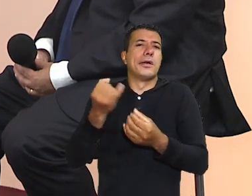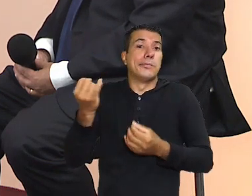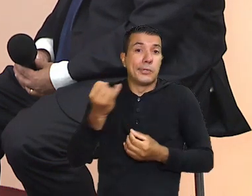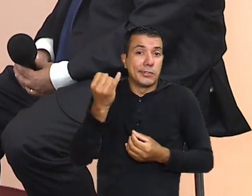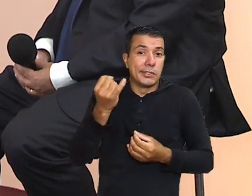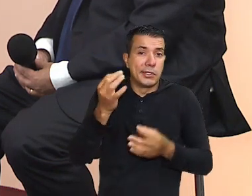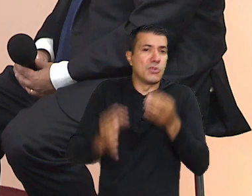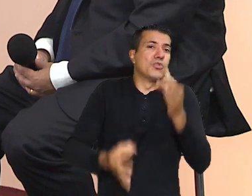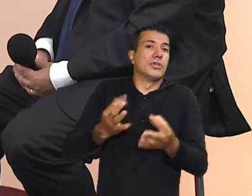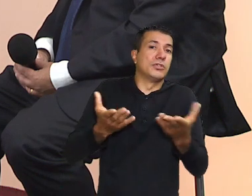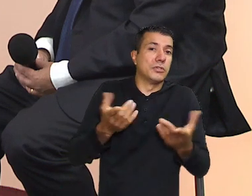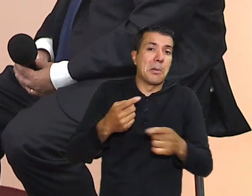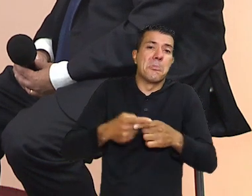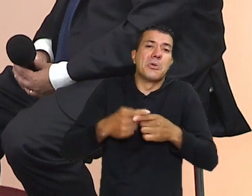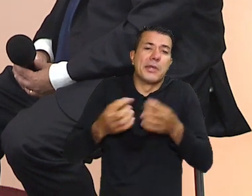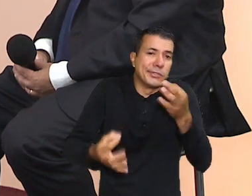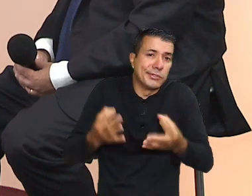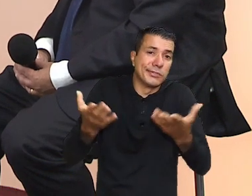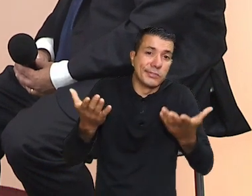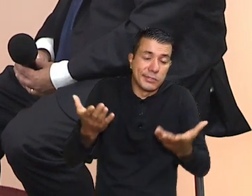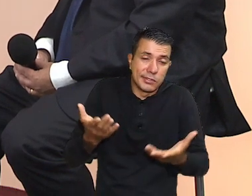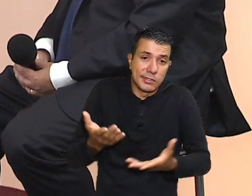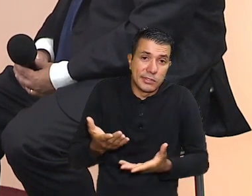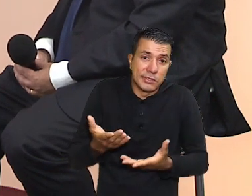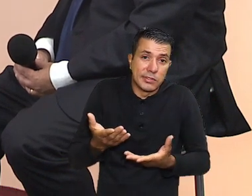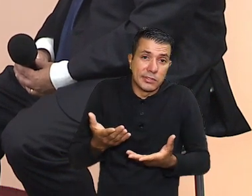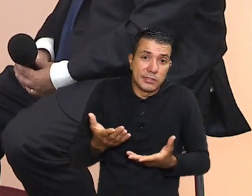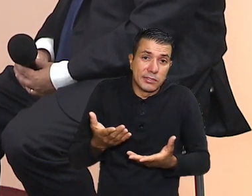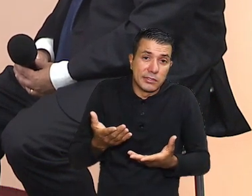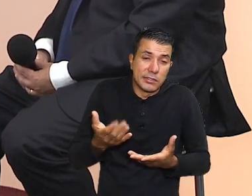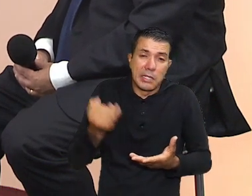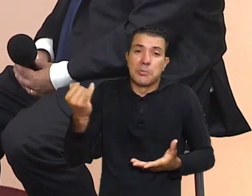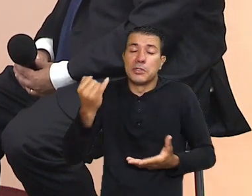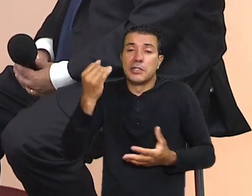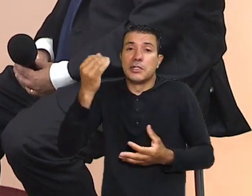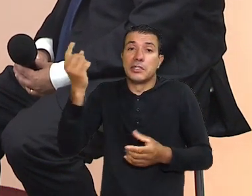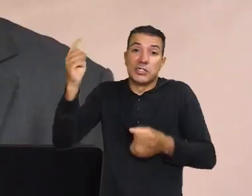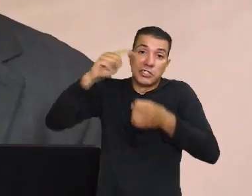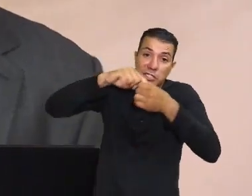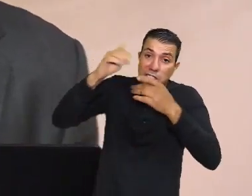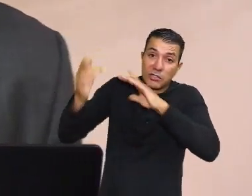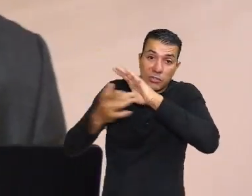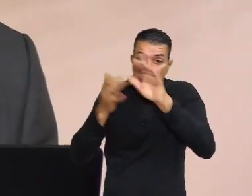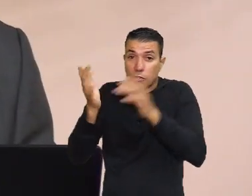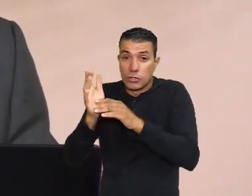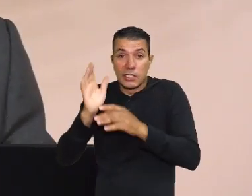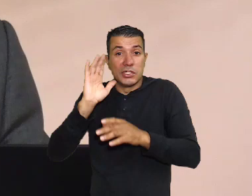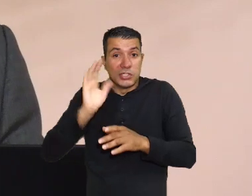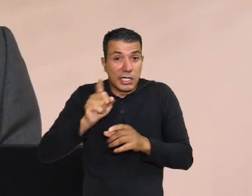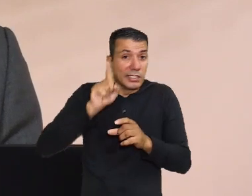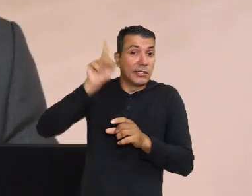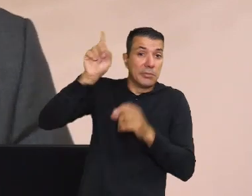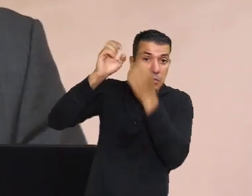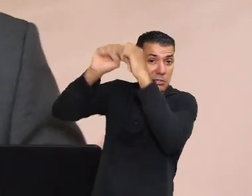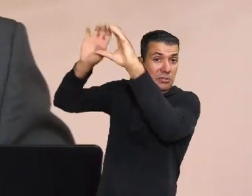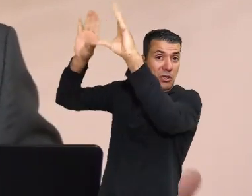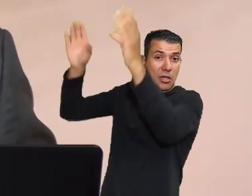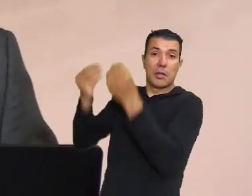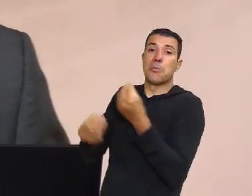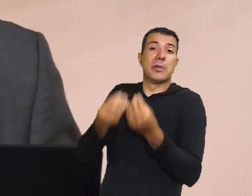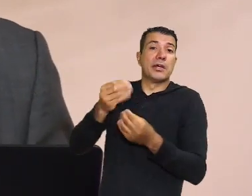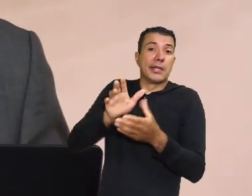de um juízo? Por que haveria necessidade, então, de Jesus voltar para buscar aquele que já estava na glória com ele? Para